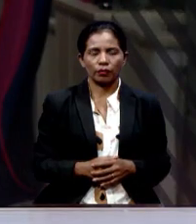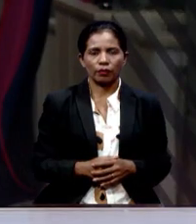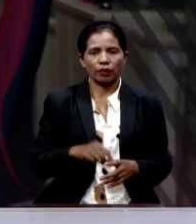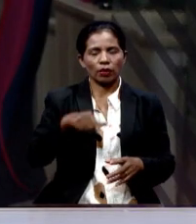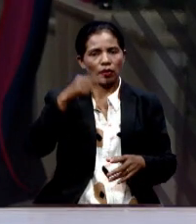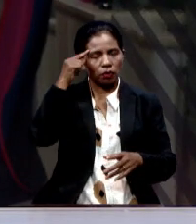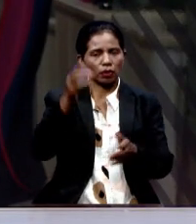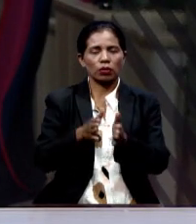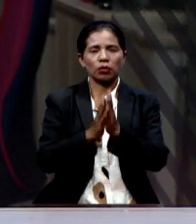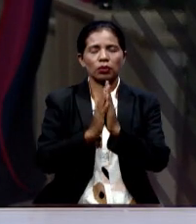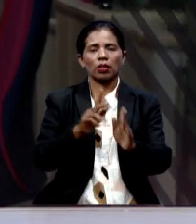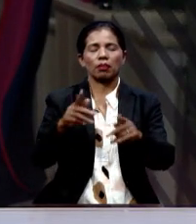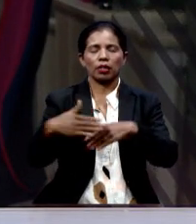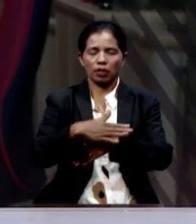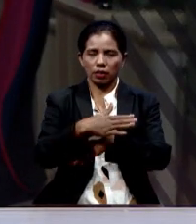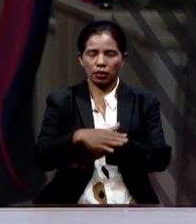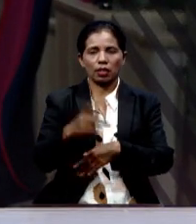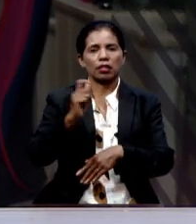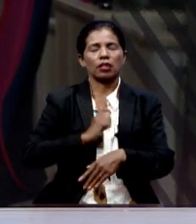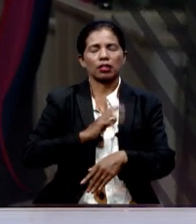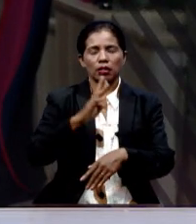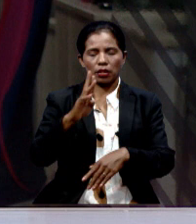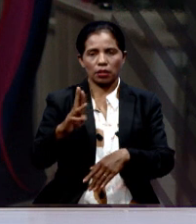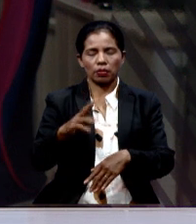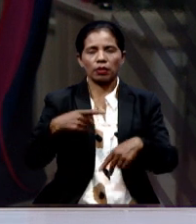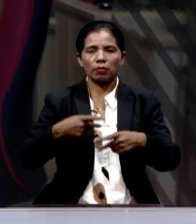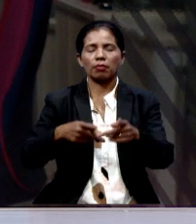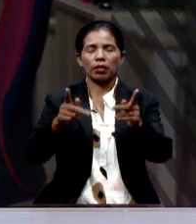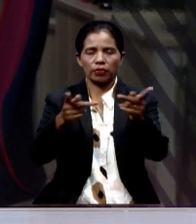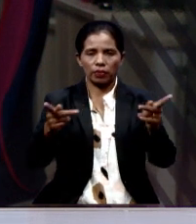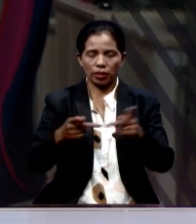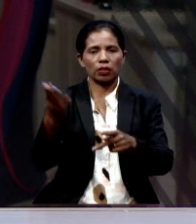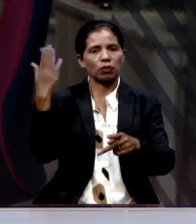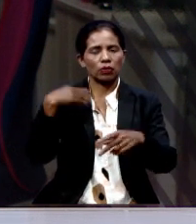Governo sostenedor e canciller Yaria Tibar atu fila ba fatti negocio anterior.